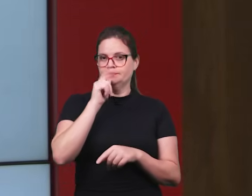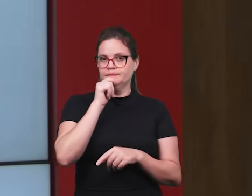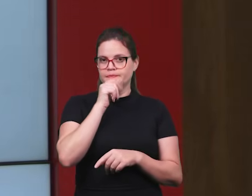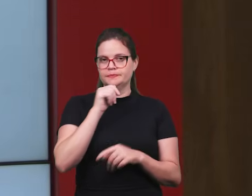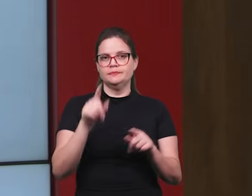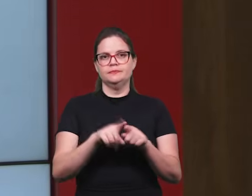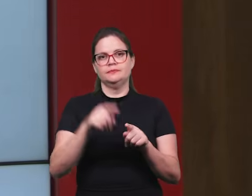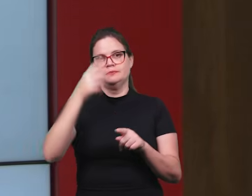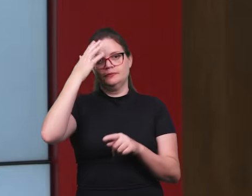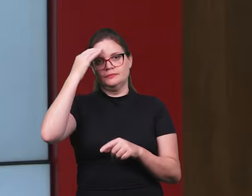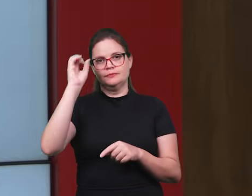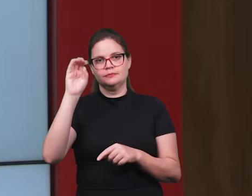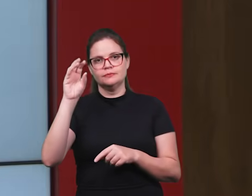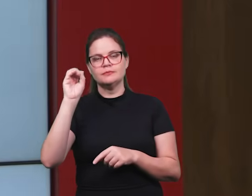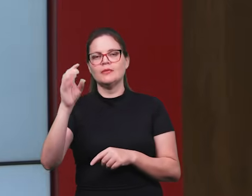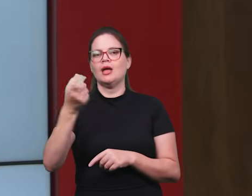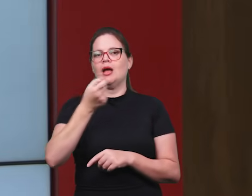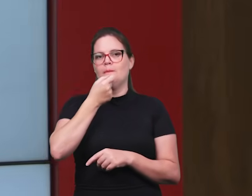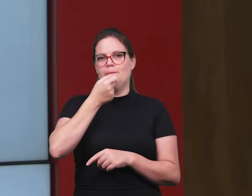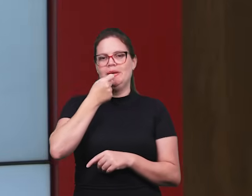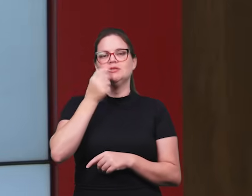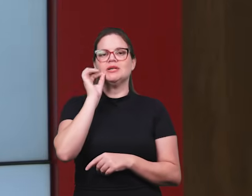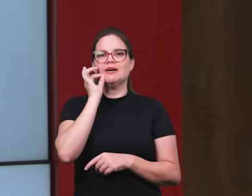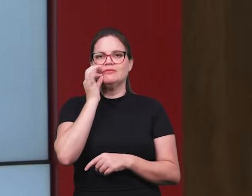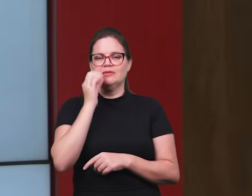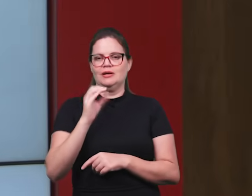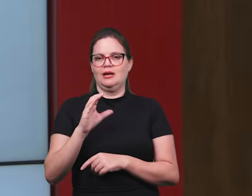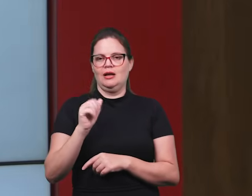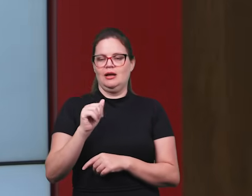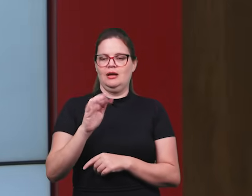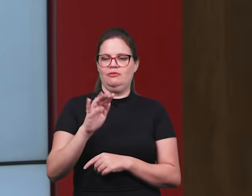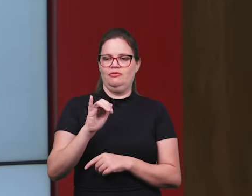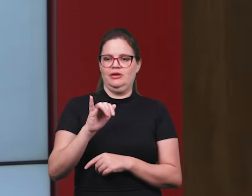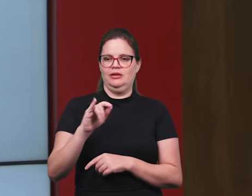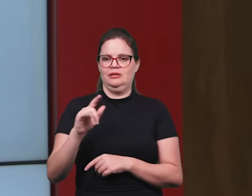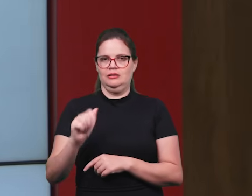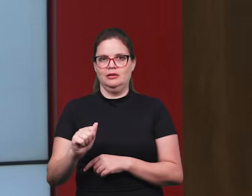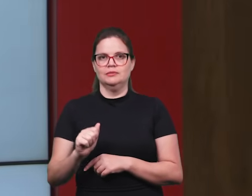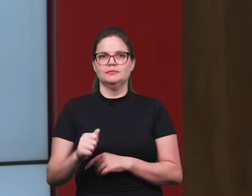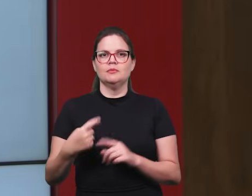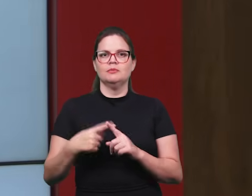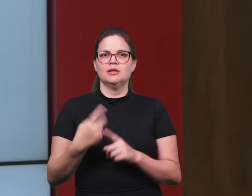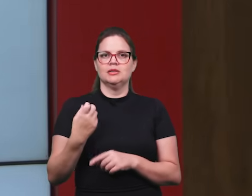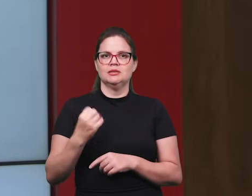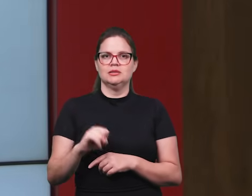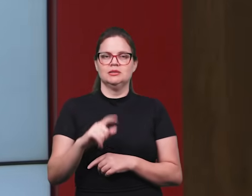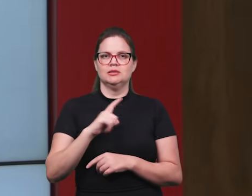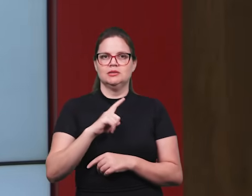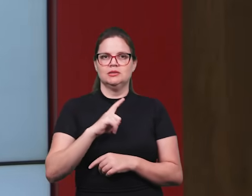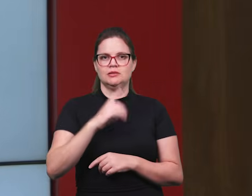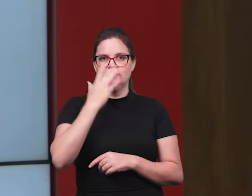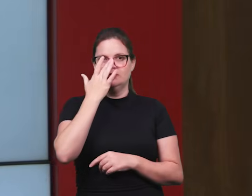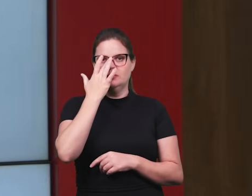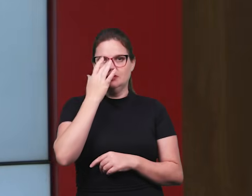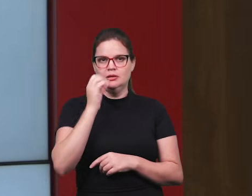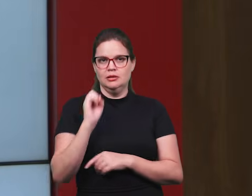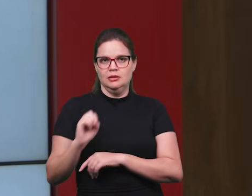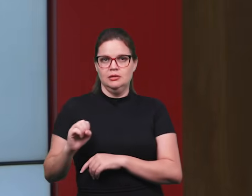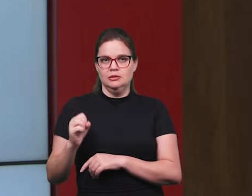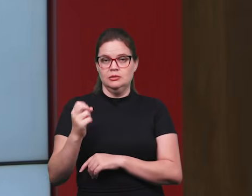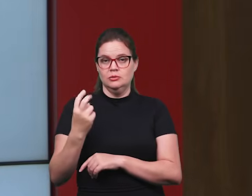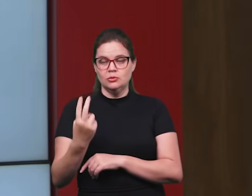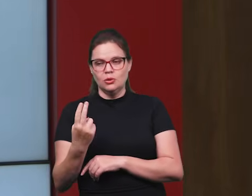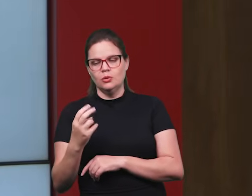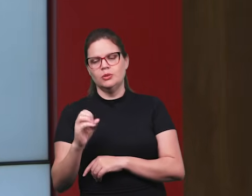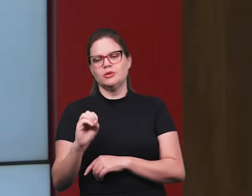hidratação e analgésico, entre eles a cafeína. Alguns pacientes, quando você tem um furo bem grande, às vezes 2, 3, 4 tentativas, são vários